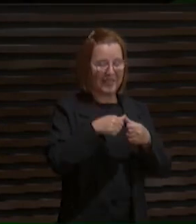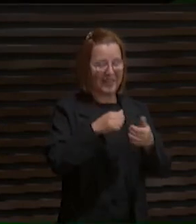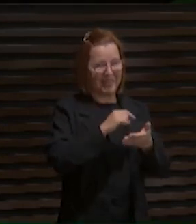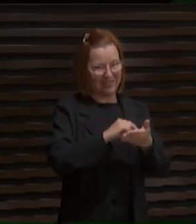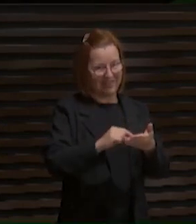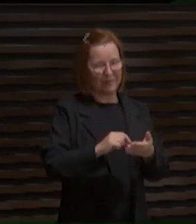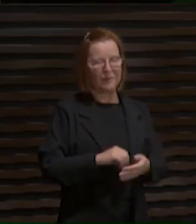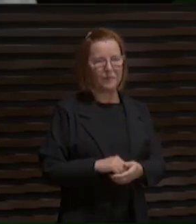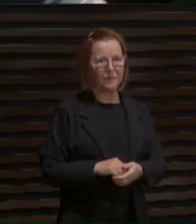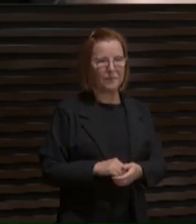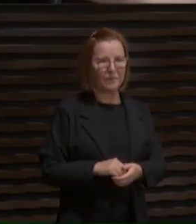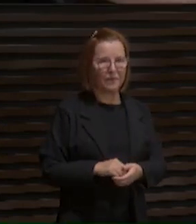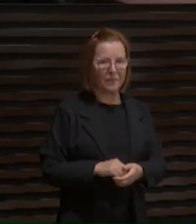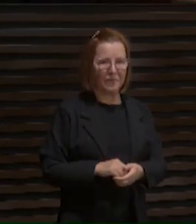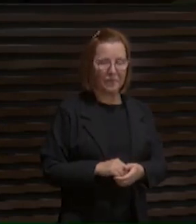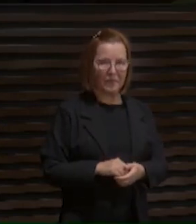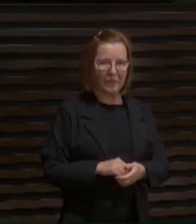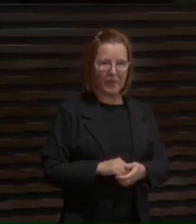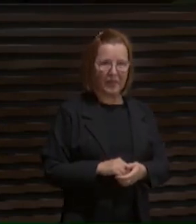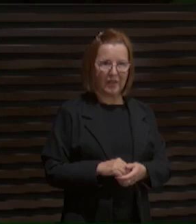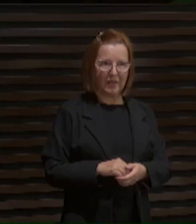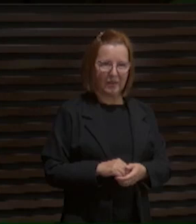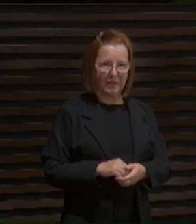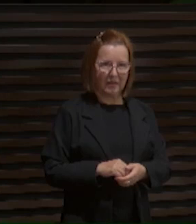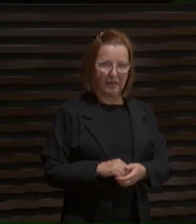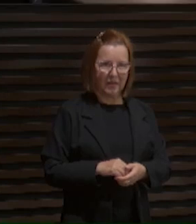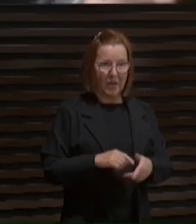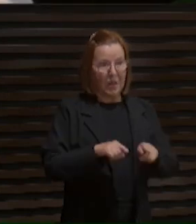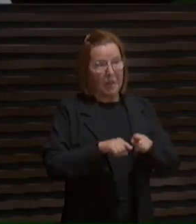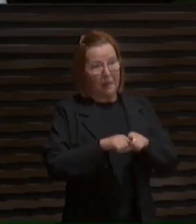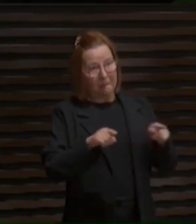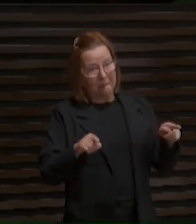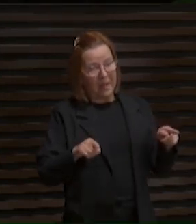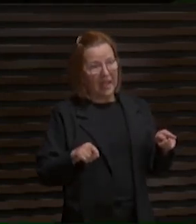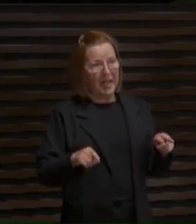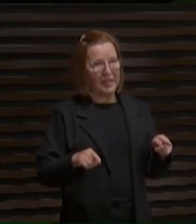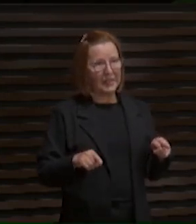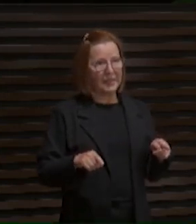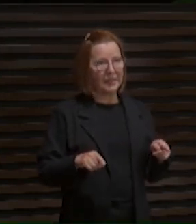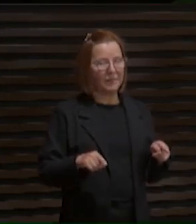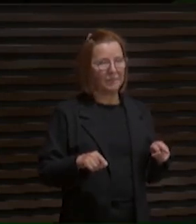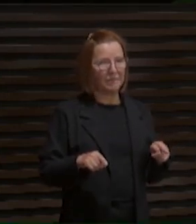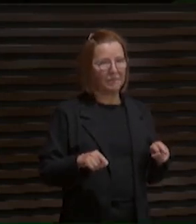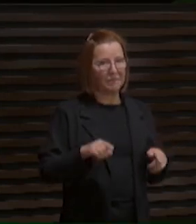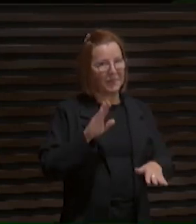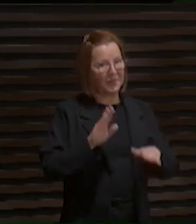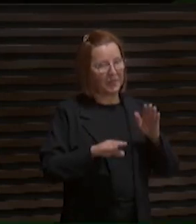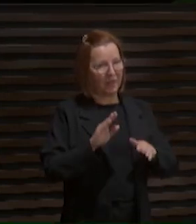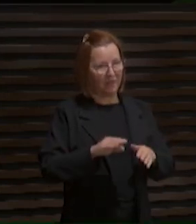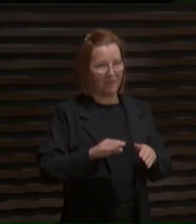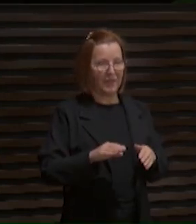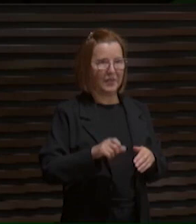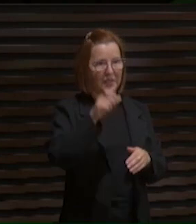Agora, a distorção do evangelho pode pender para legalismo ou libertinagem. E